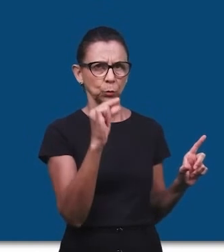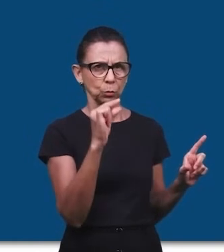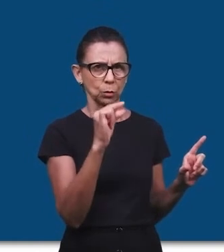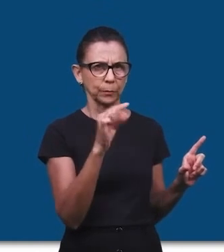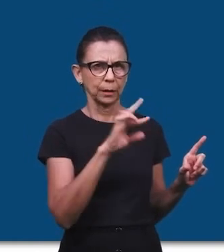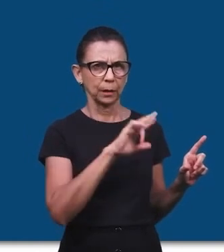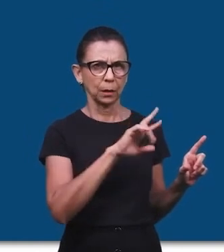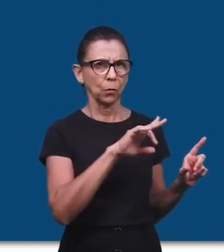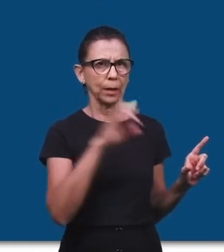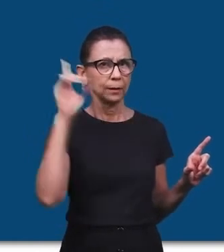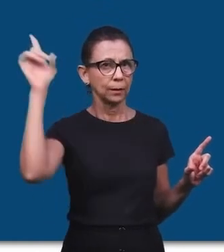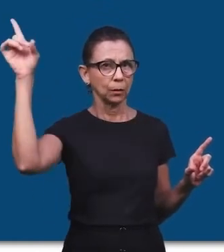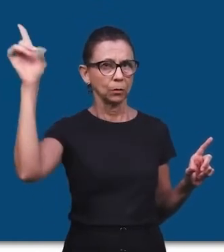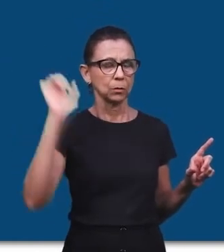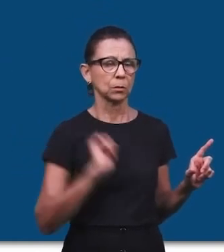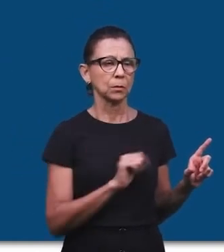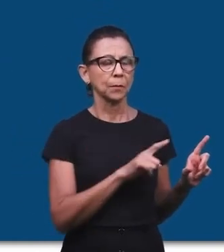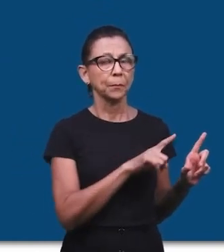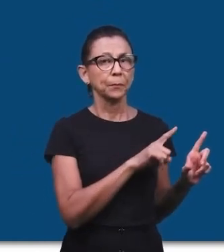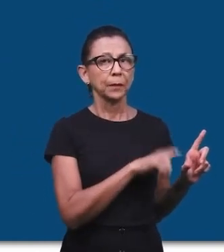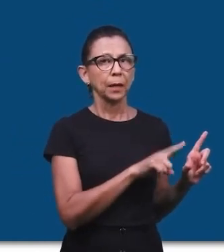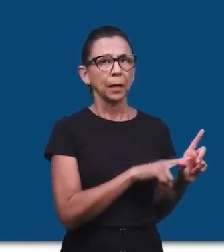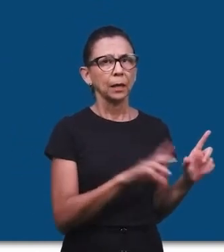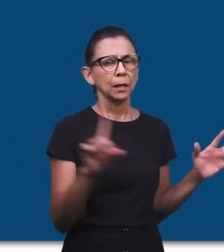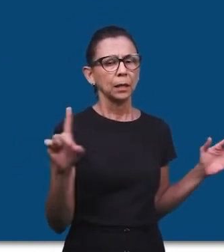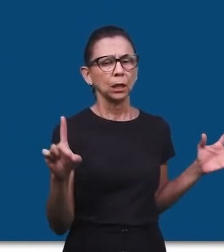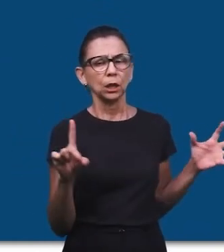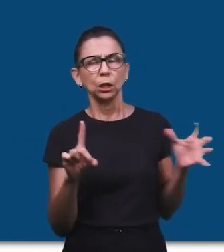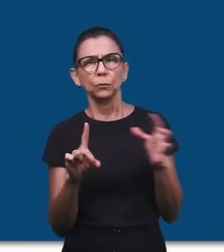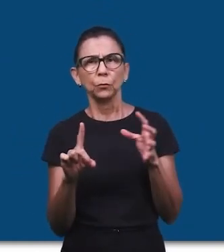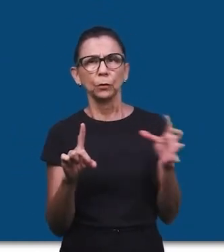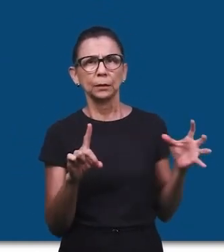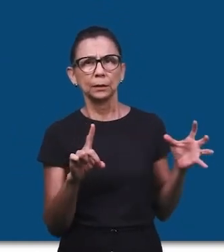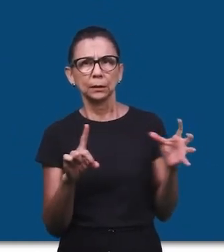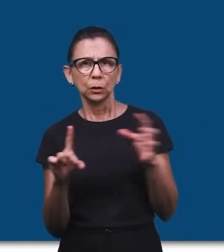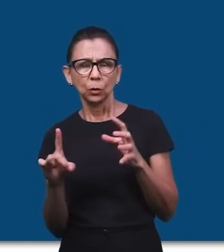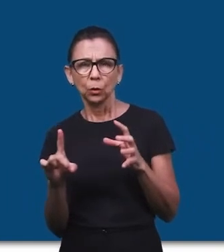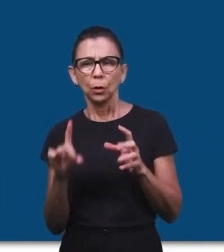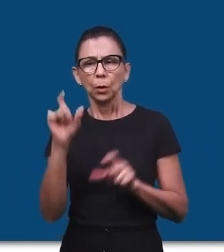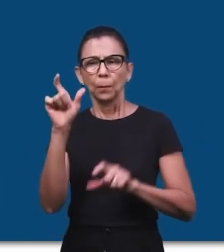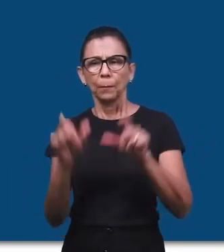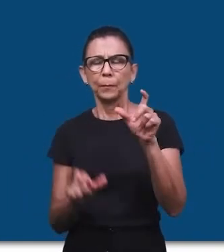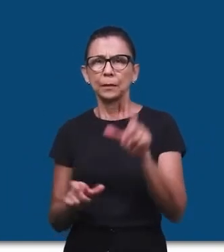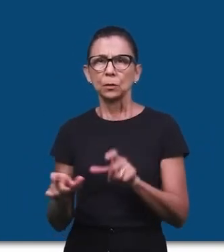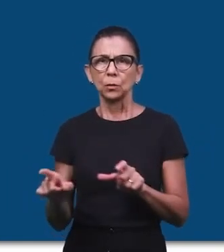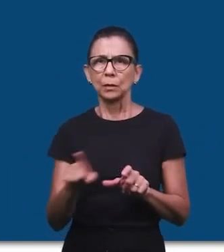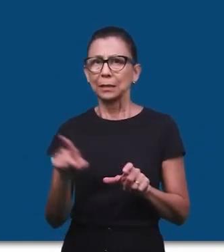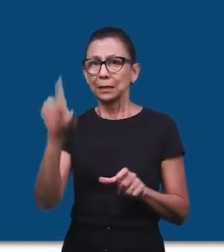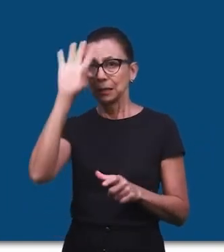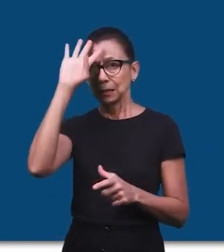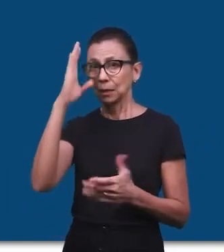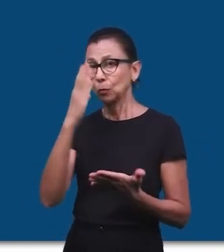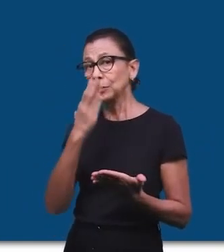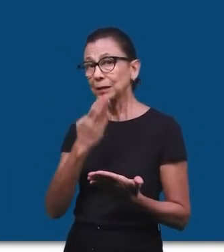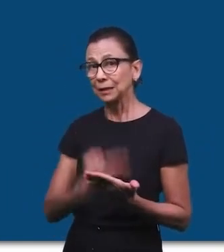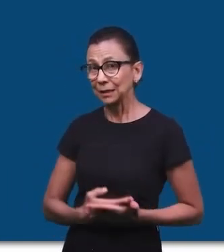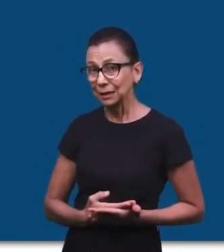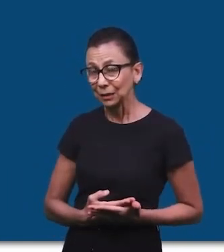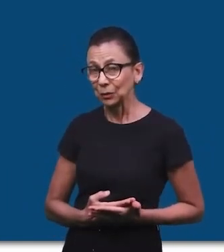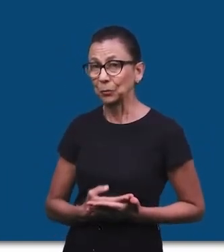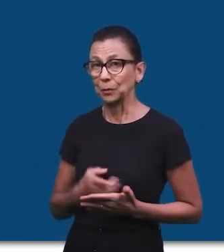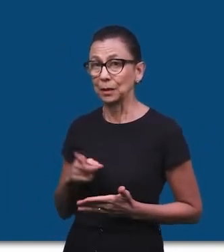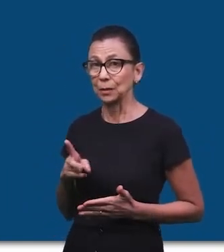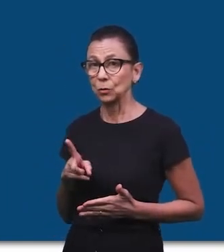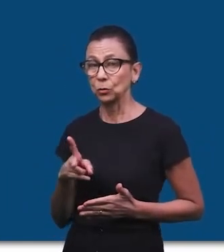cou os entendimentos dos incrédulos para que não a luz do Evangelho da Glória de